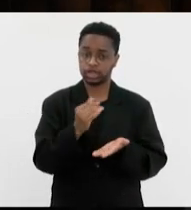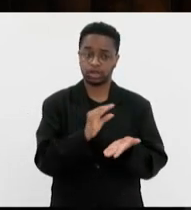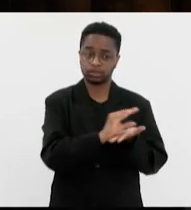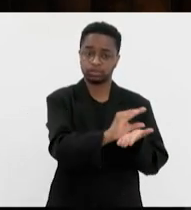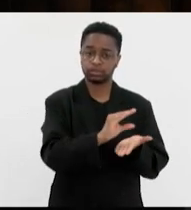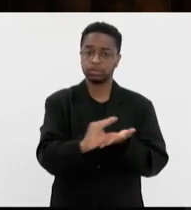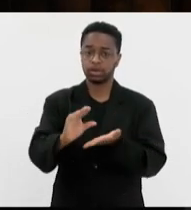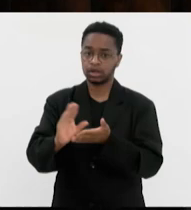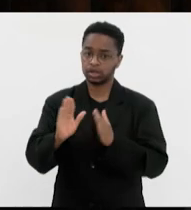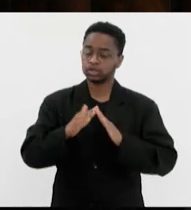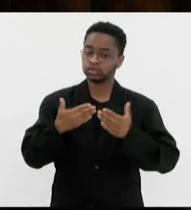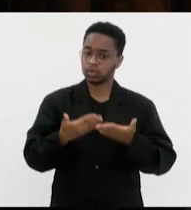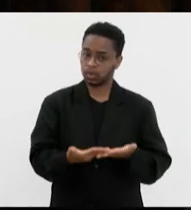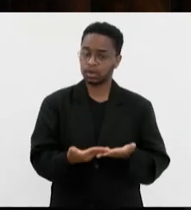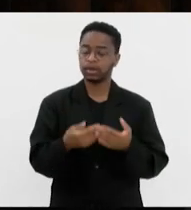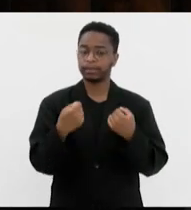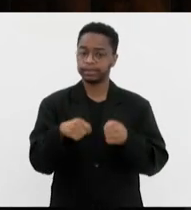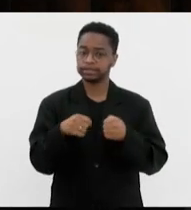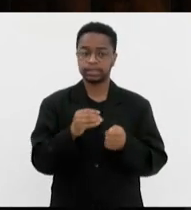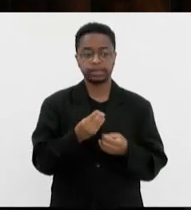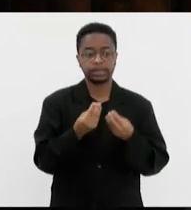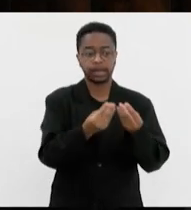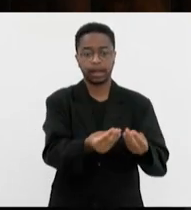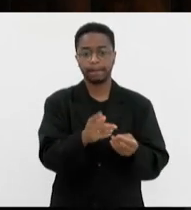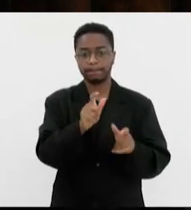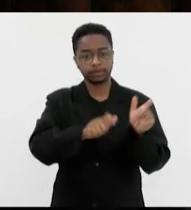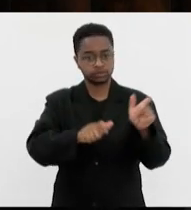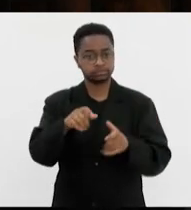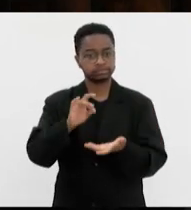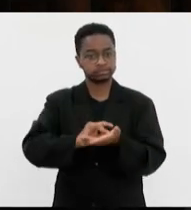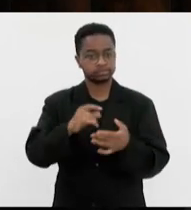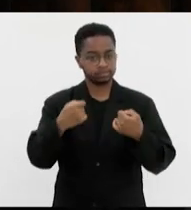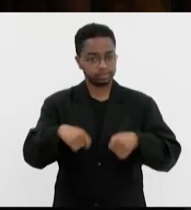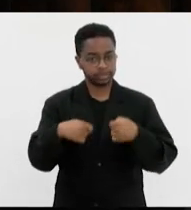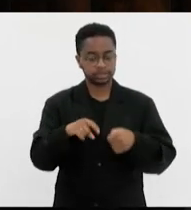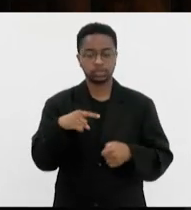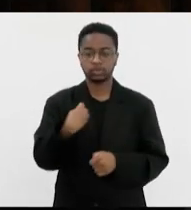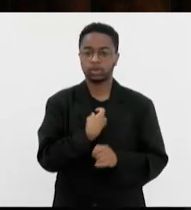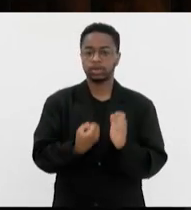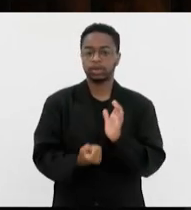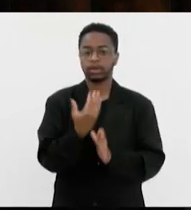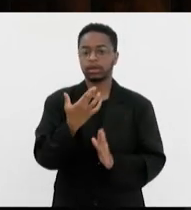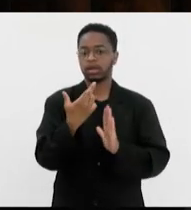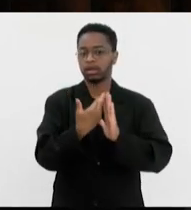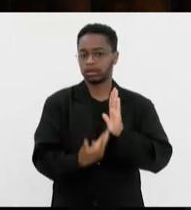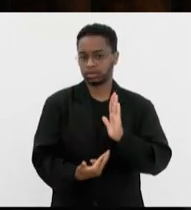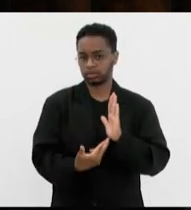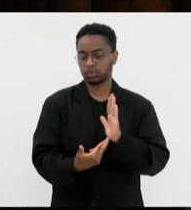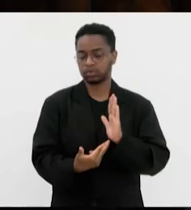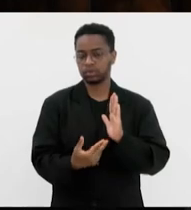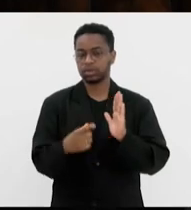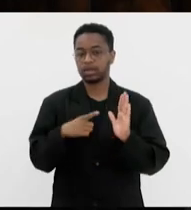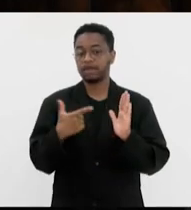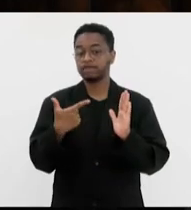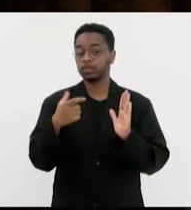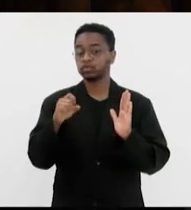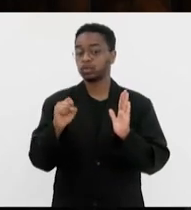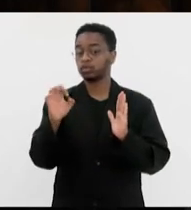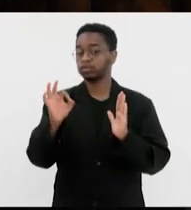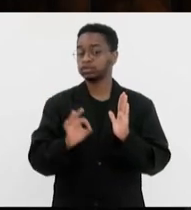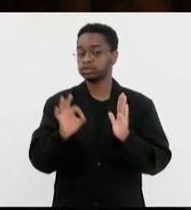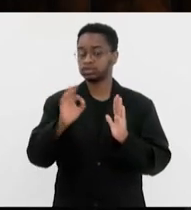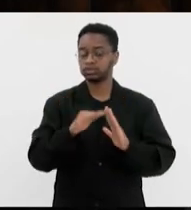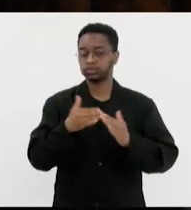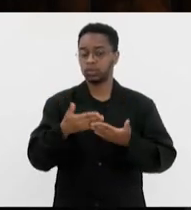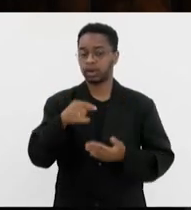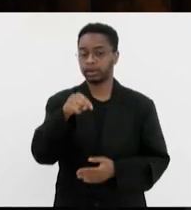na ponta, chegue em quem precisa. A gente fez um relatório, só 28% das escolas do Estado